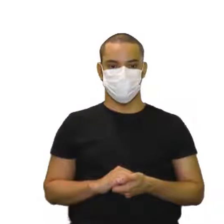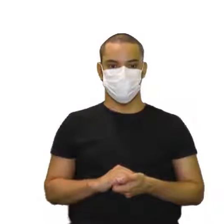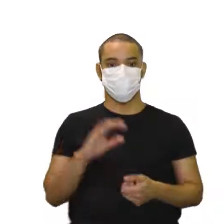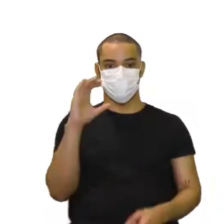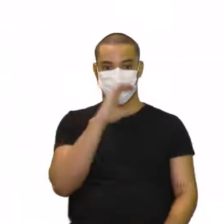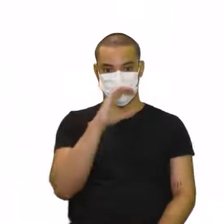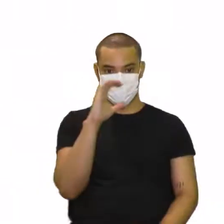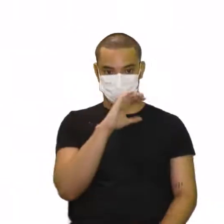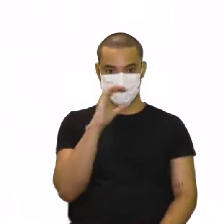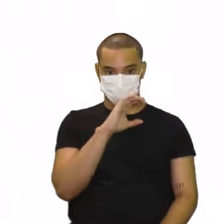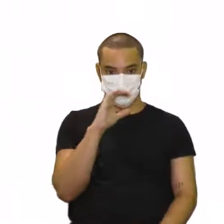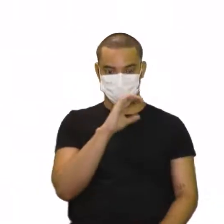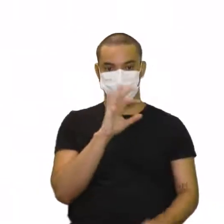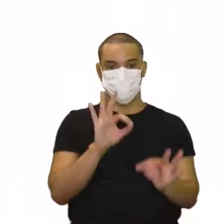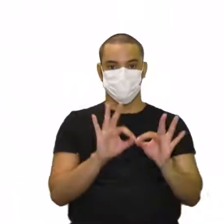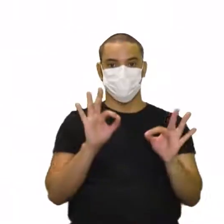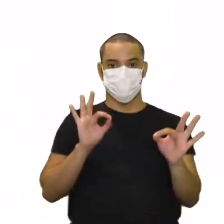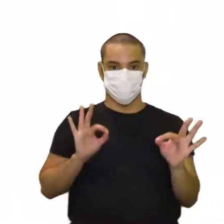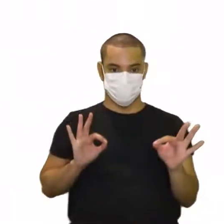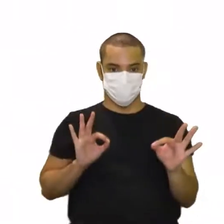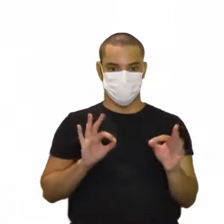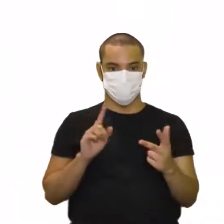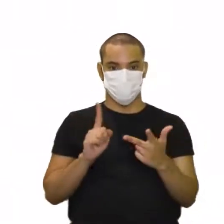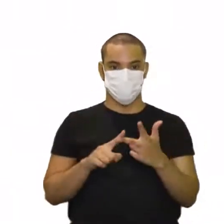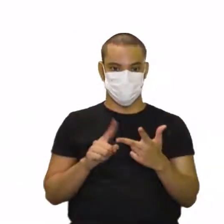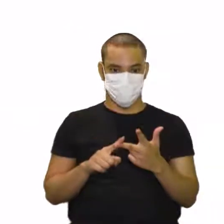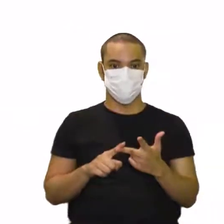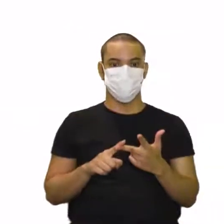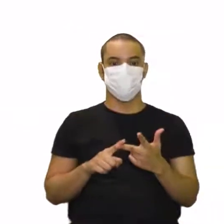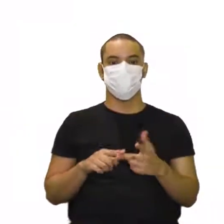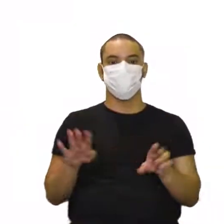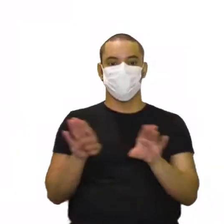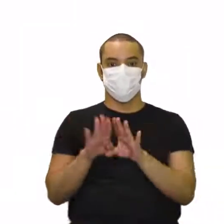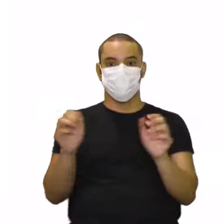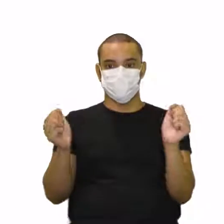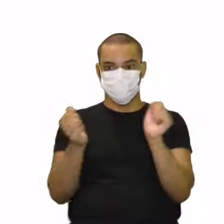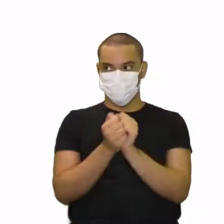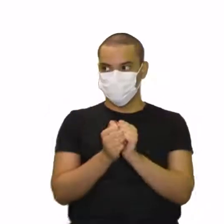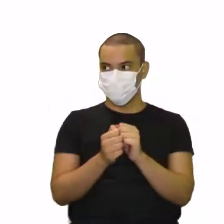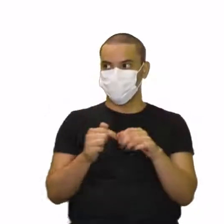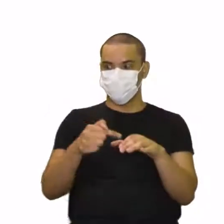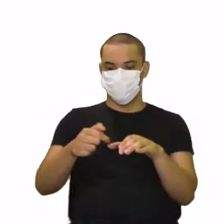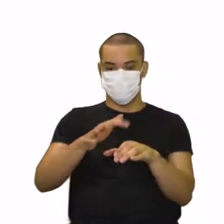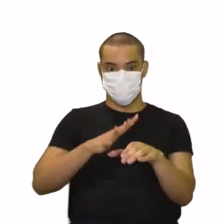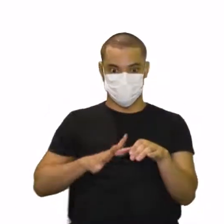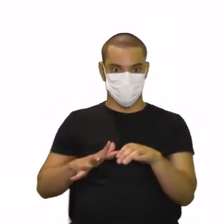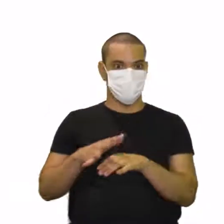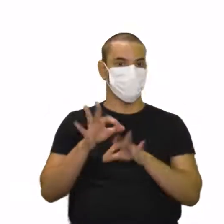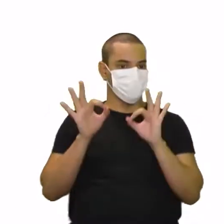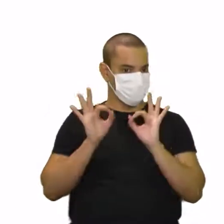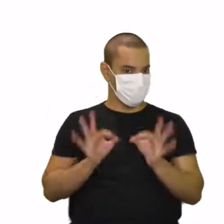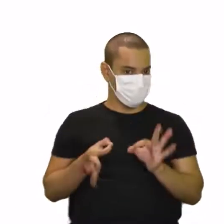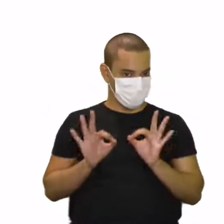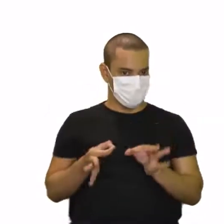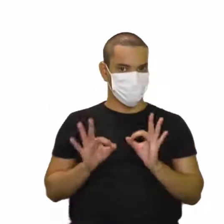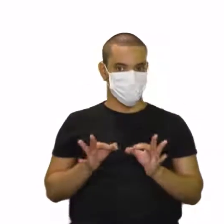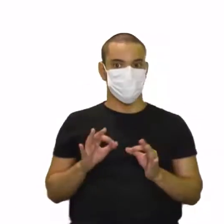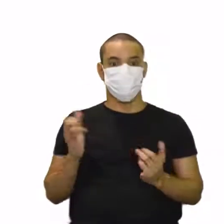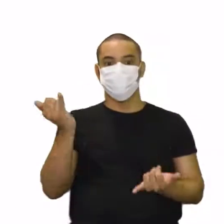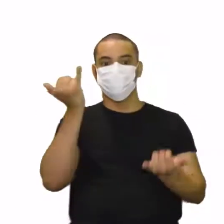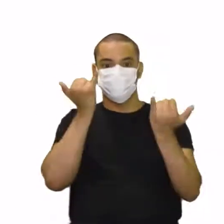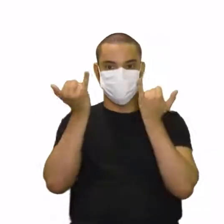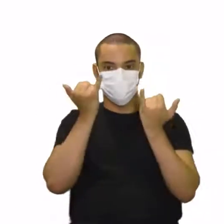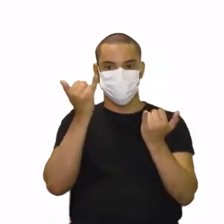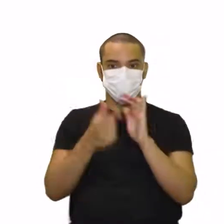Velocidade. Distância e o campo. Certo. Então aqui os dados que foram... Estavam no